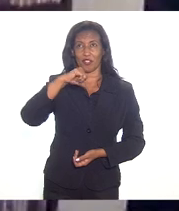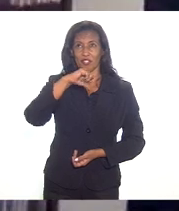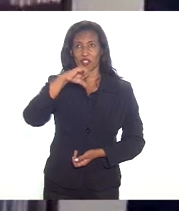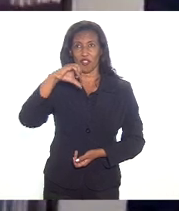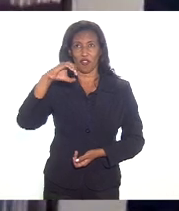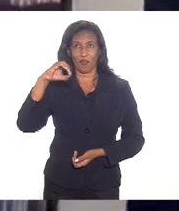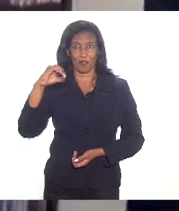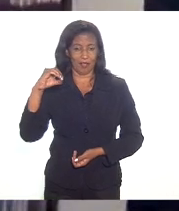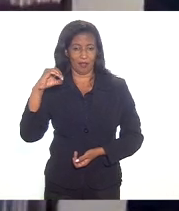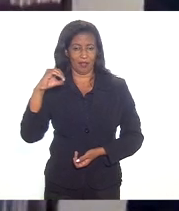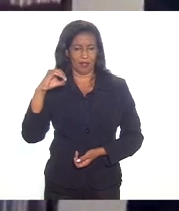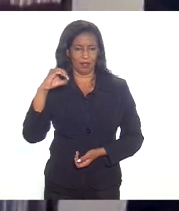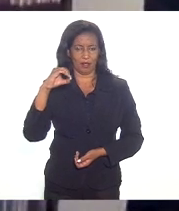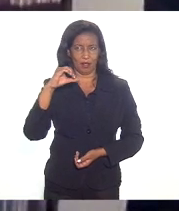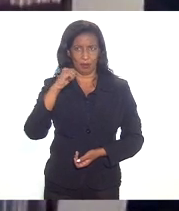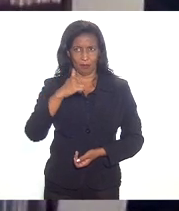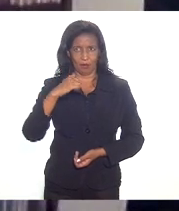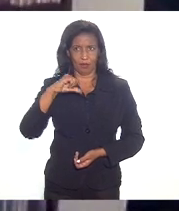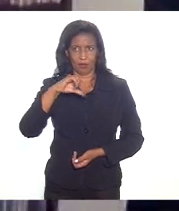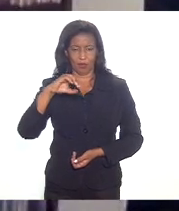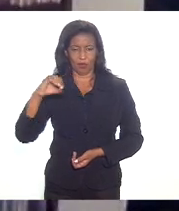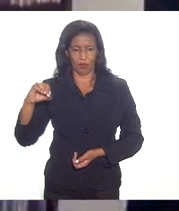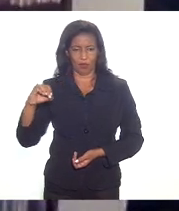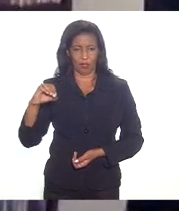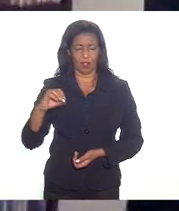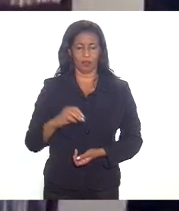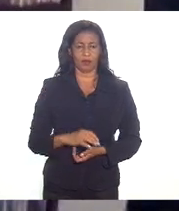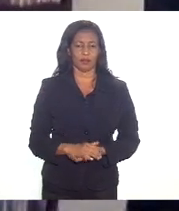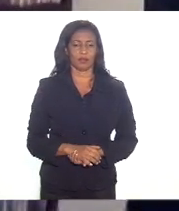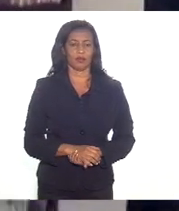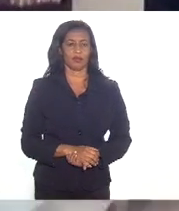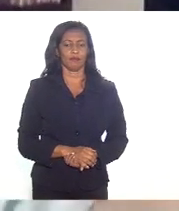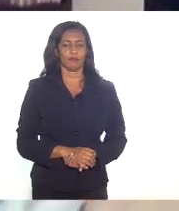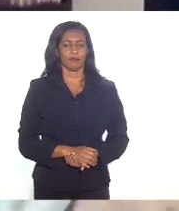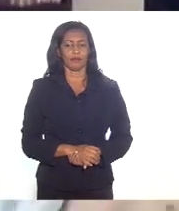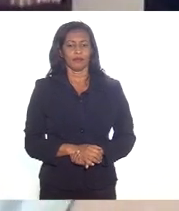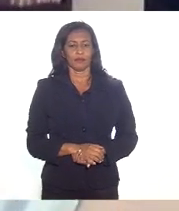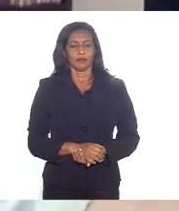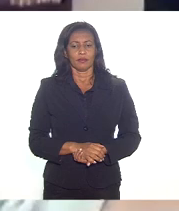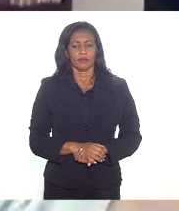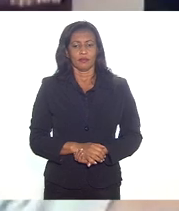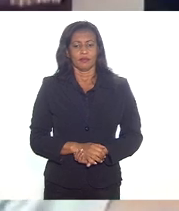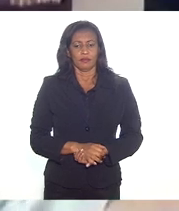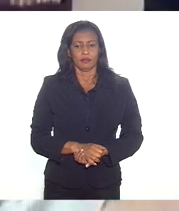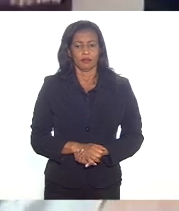na década de 90, eu vou só falar, na década de 90,